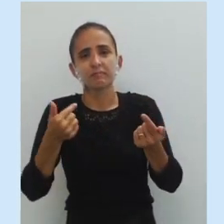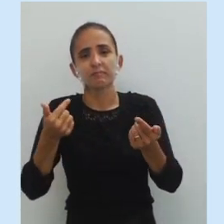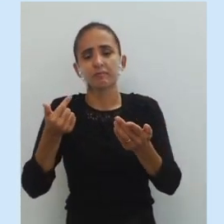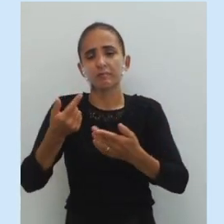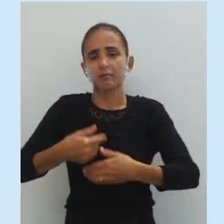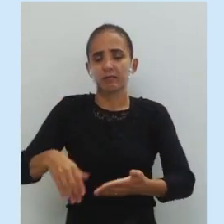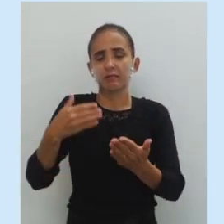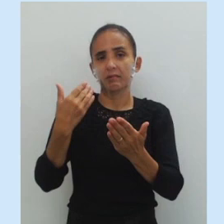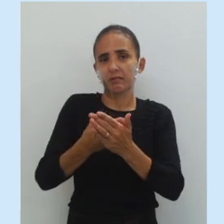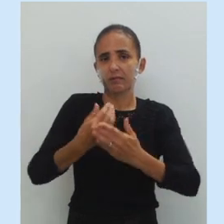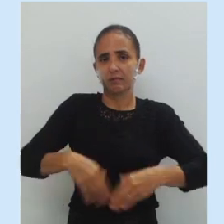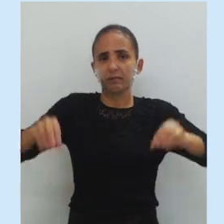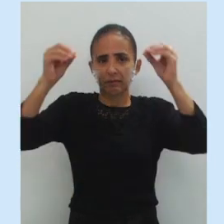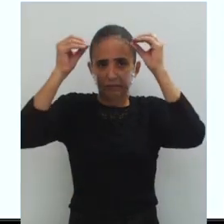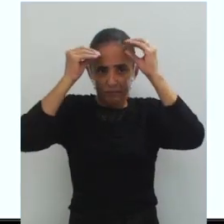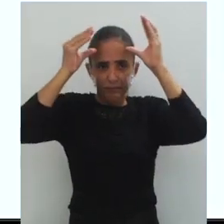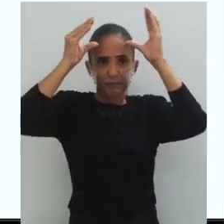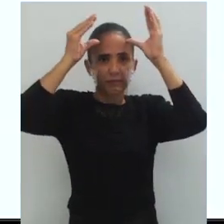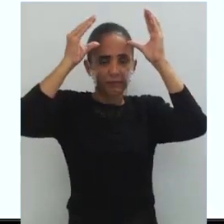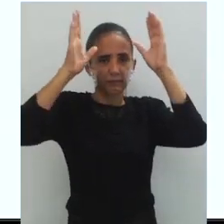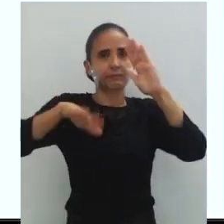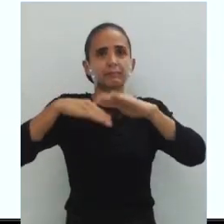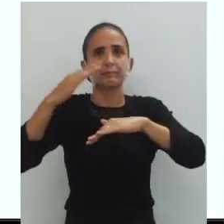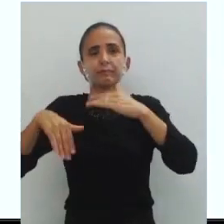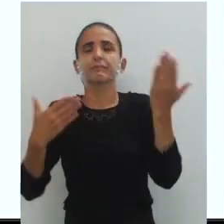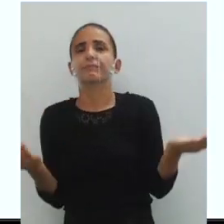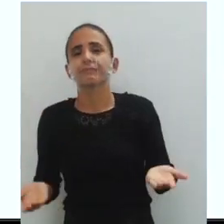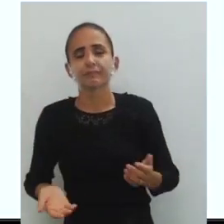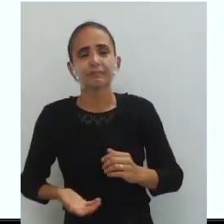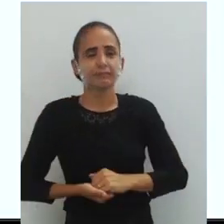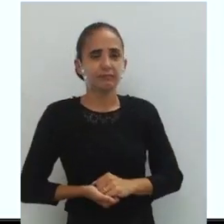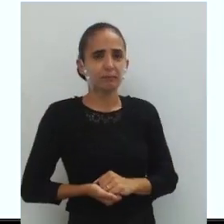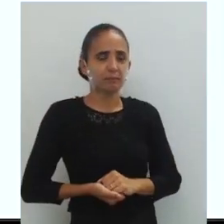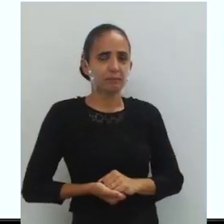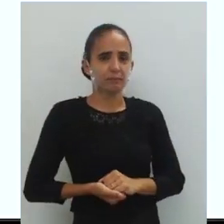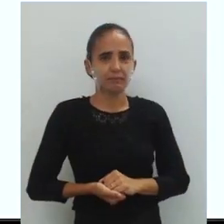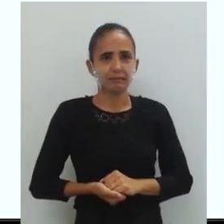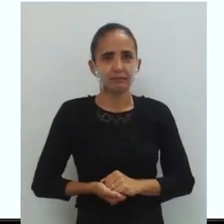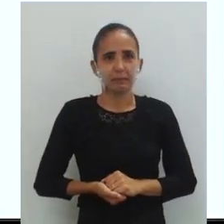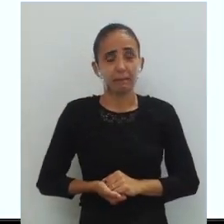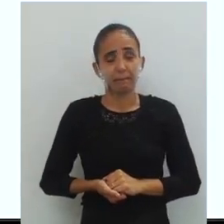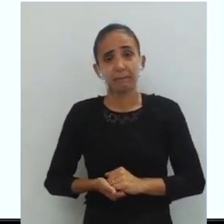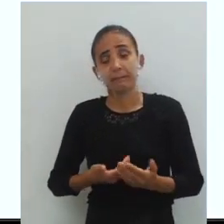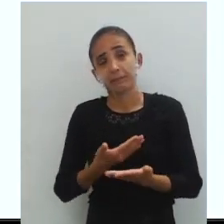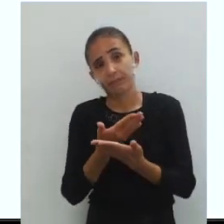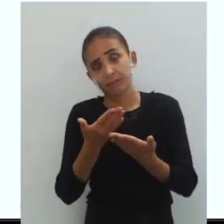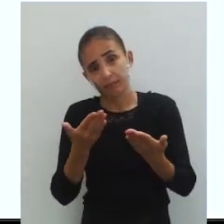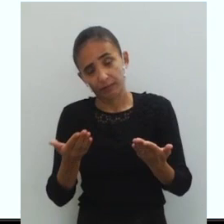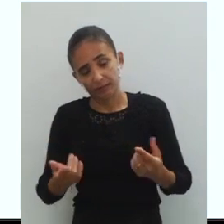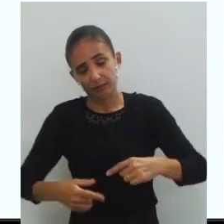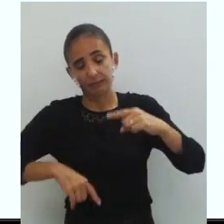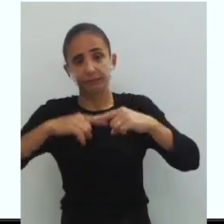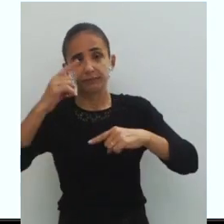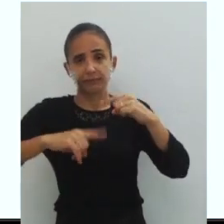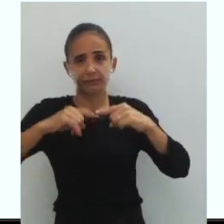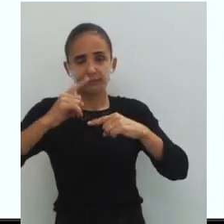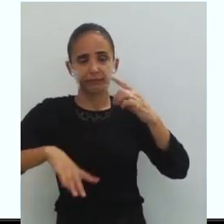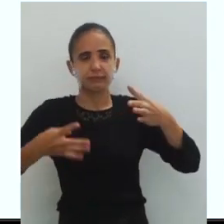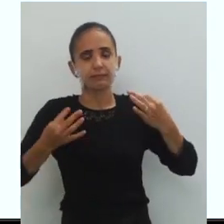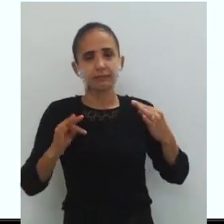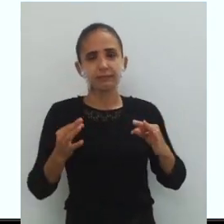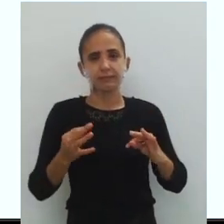sempre inovando. Voltando para mim. Então, se fala de recursos